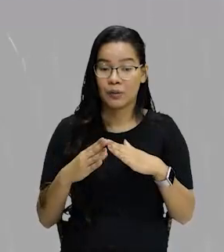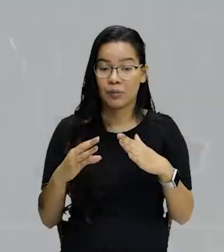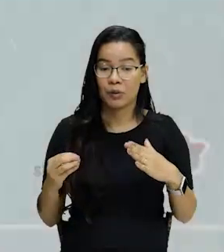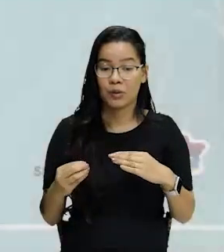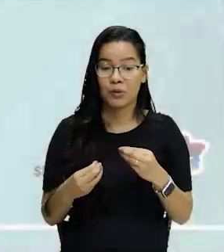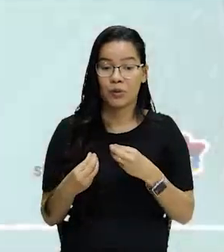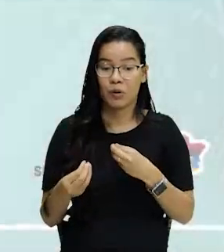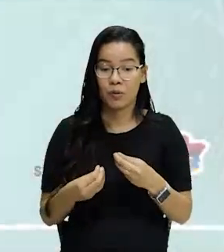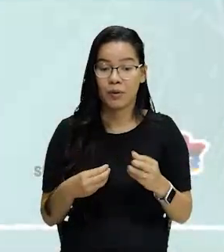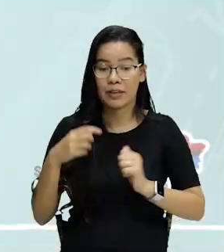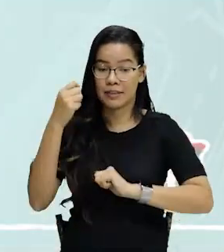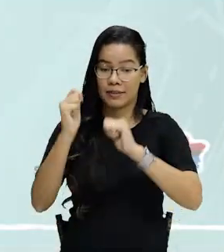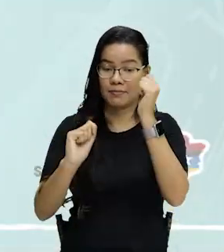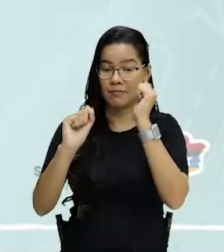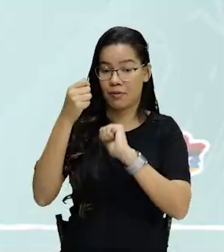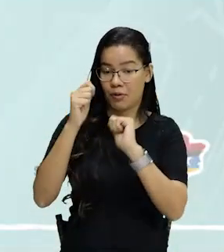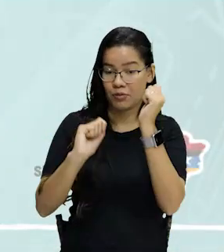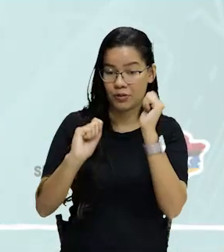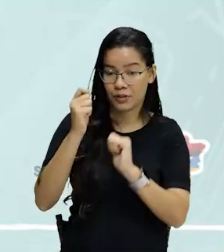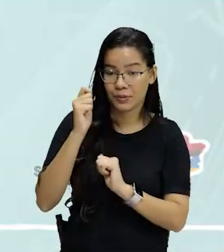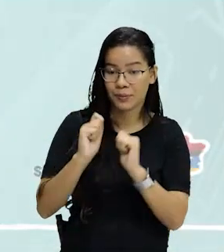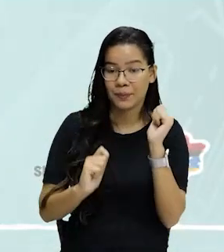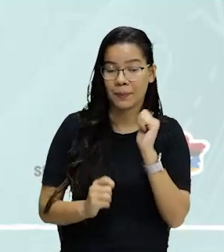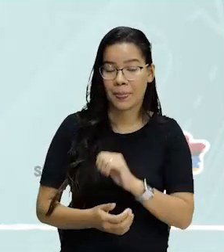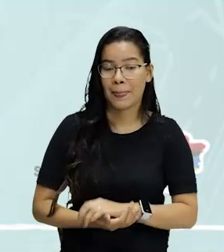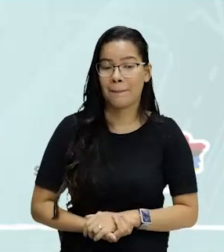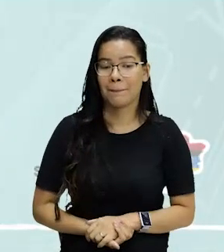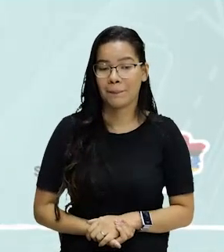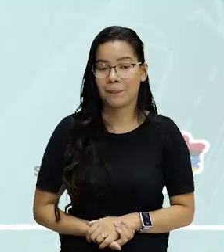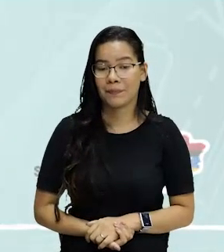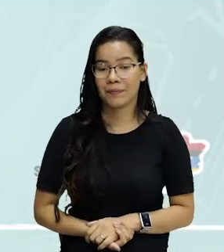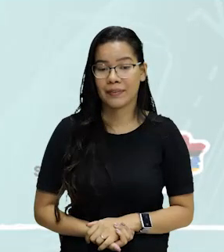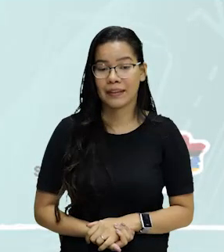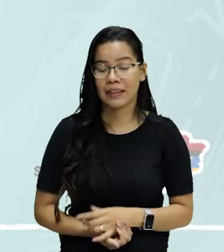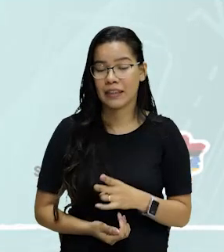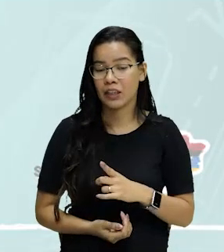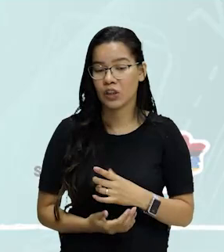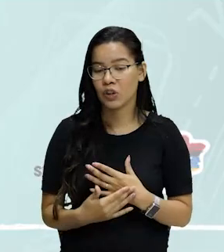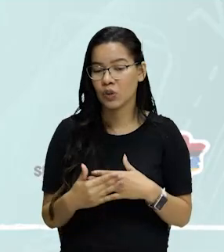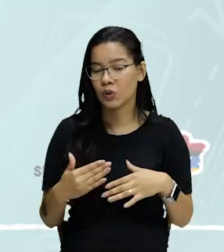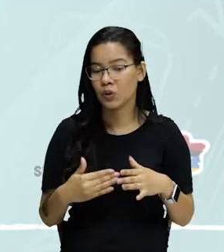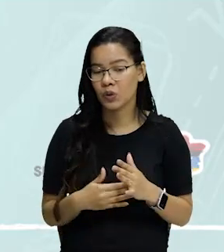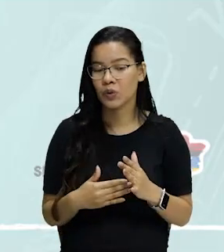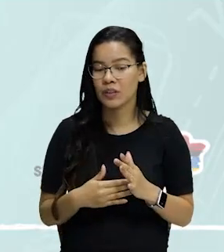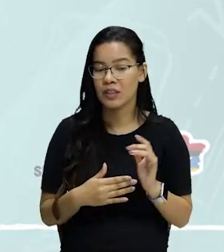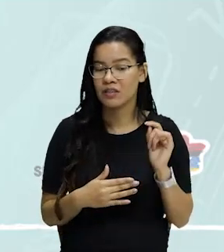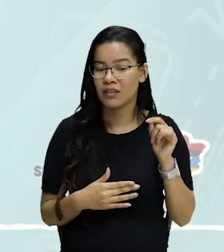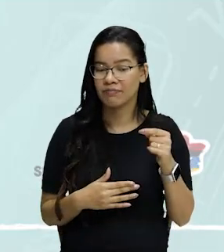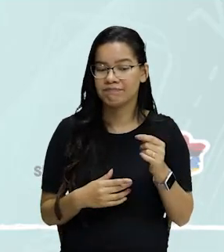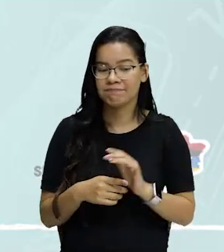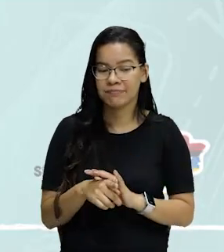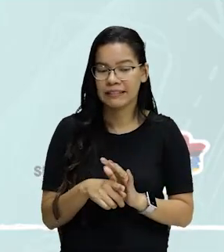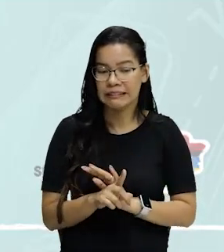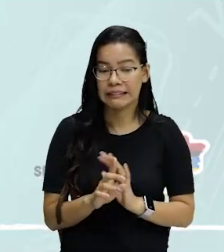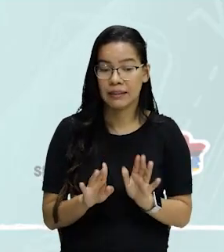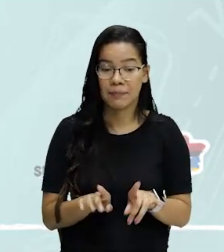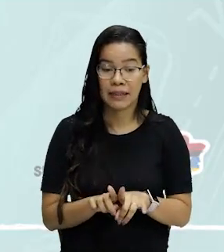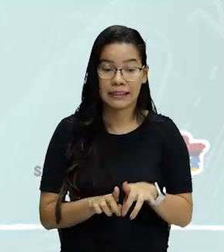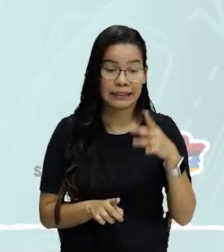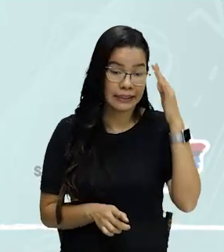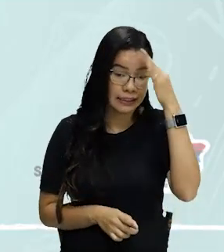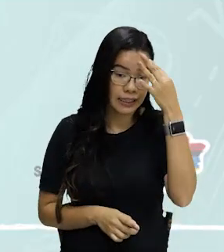como esporte, a escalada como uma modalidade esportiva, tendo todas essas questões, tendo técnica,